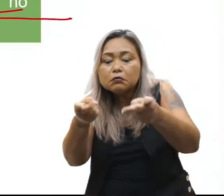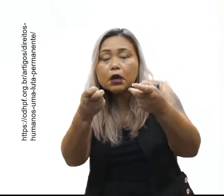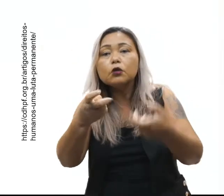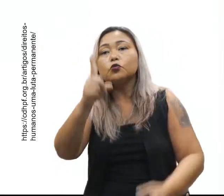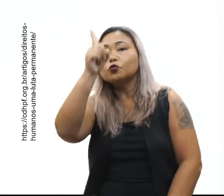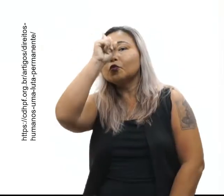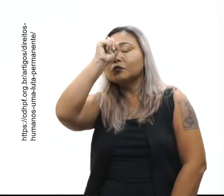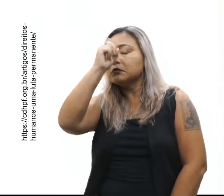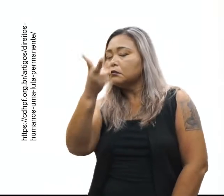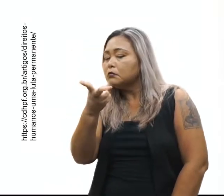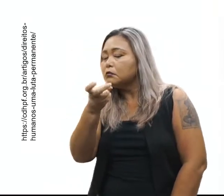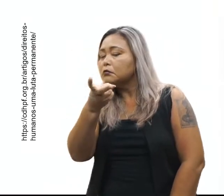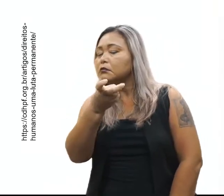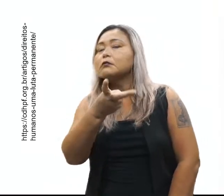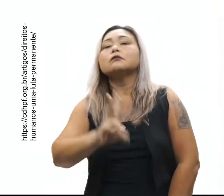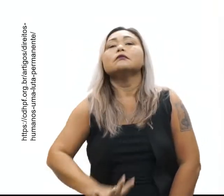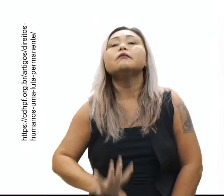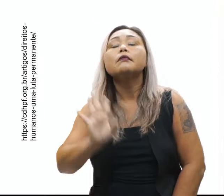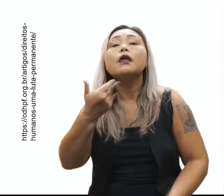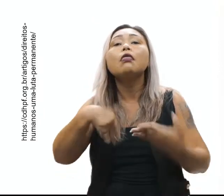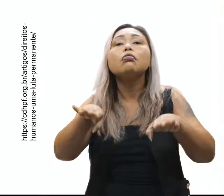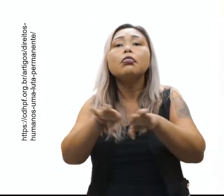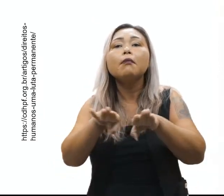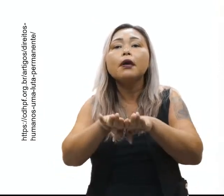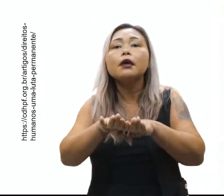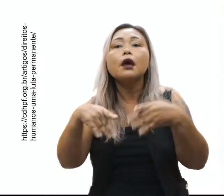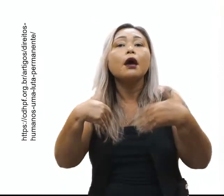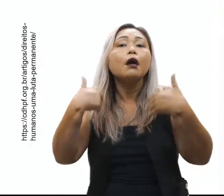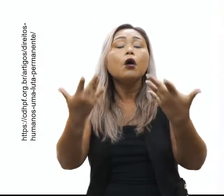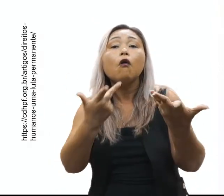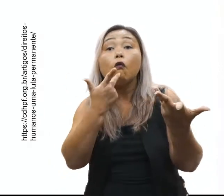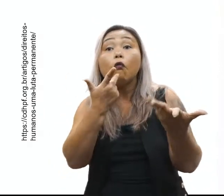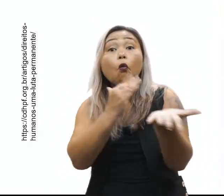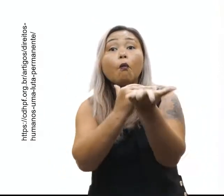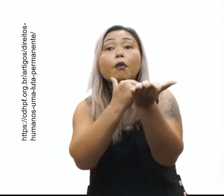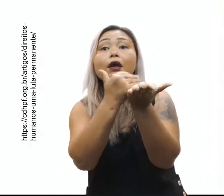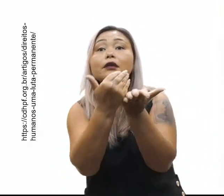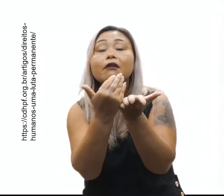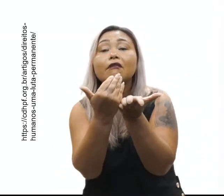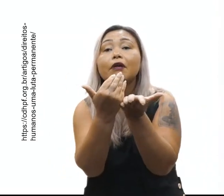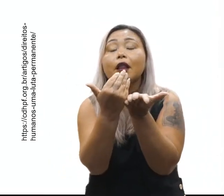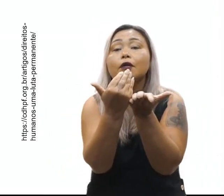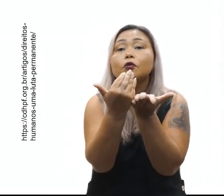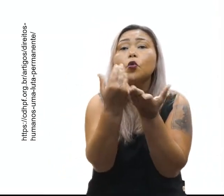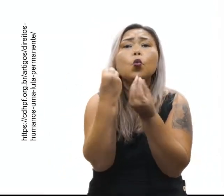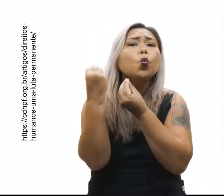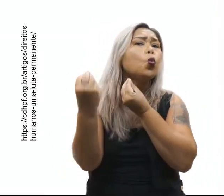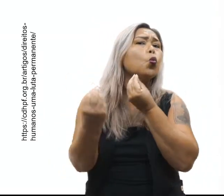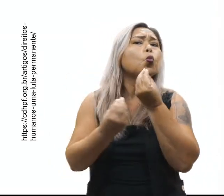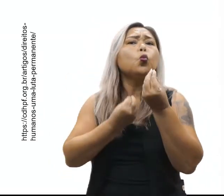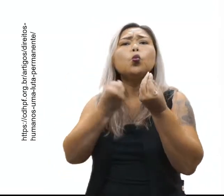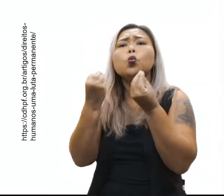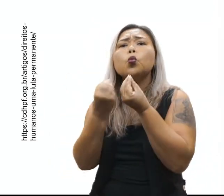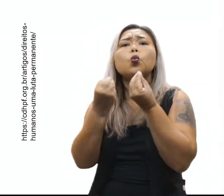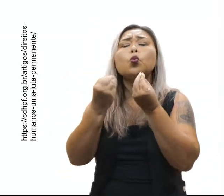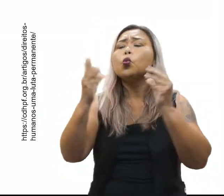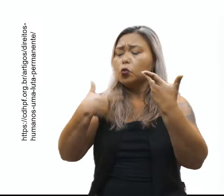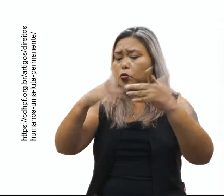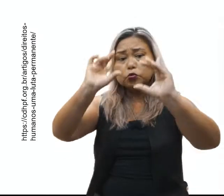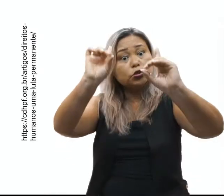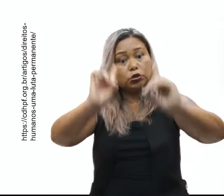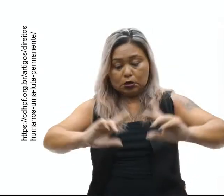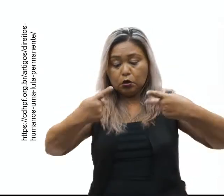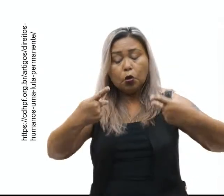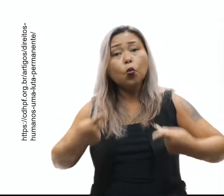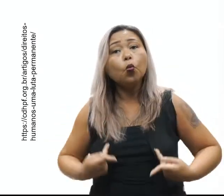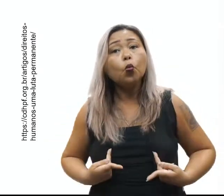dia. Então, gente, a gente começa falando sobre o que seria os direitos humanos, né? O que é